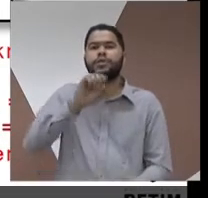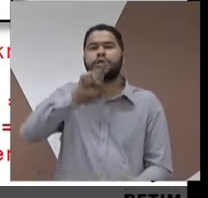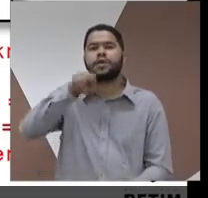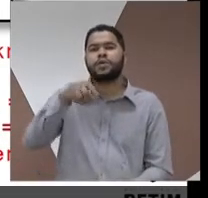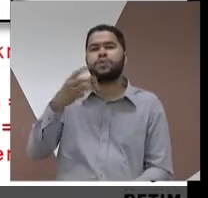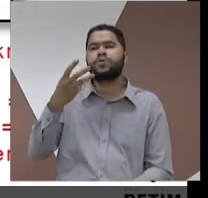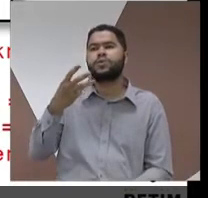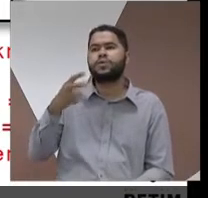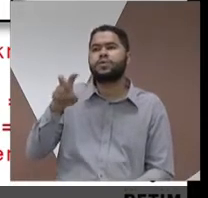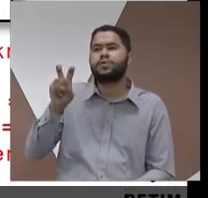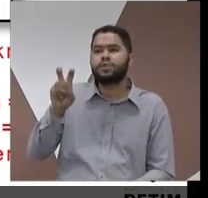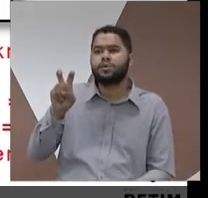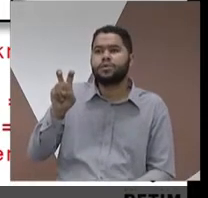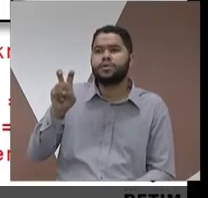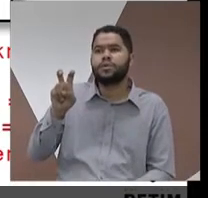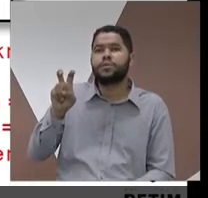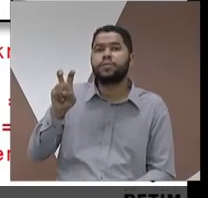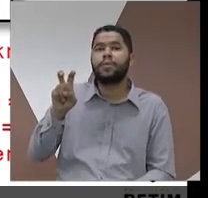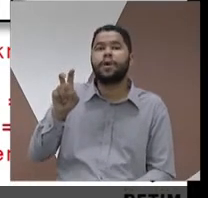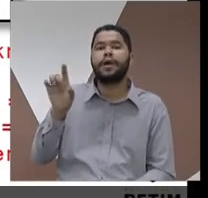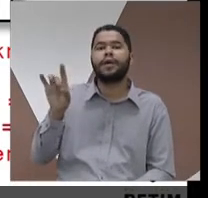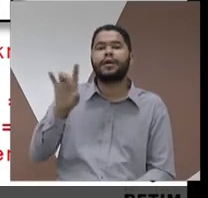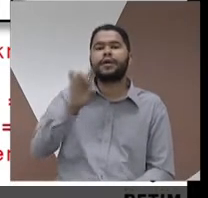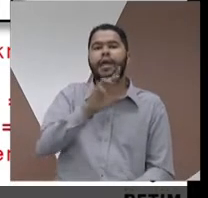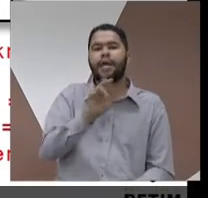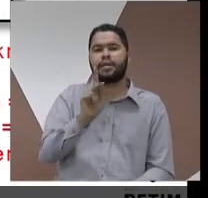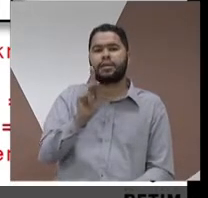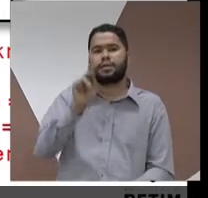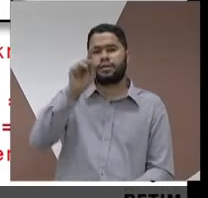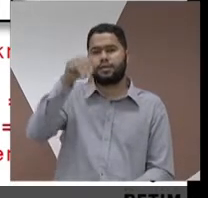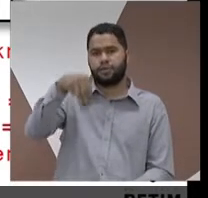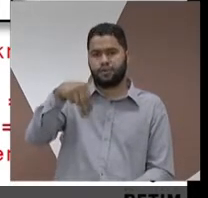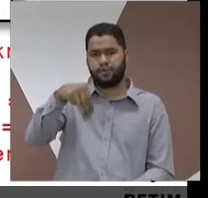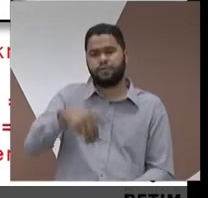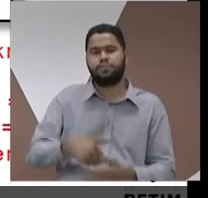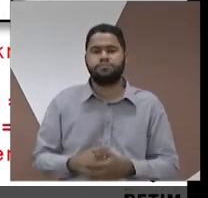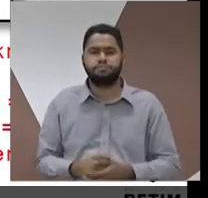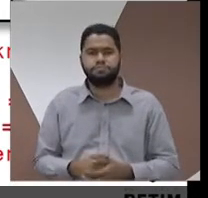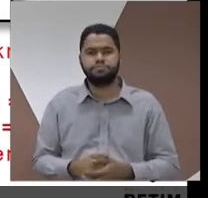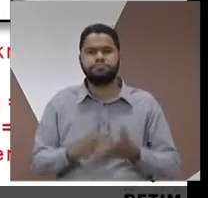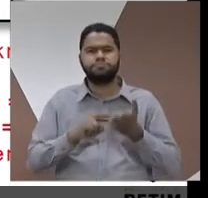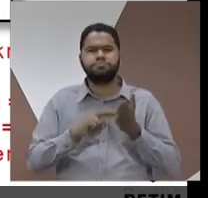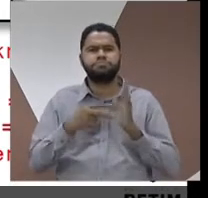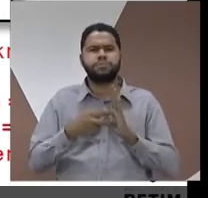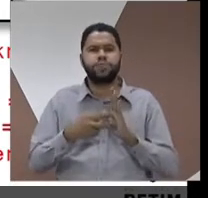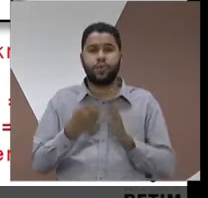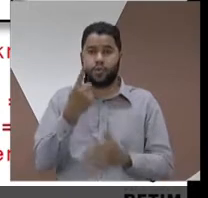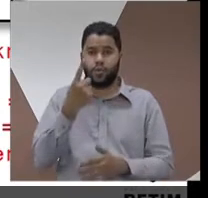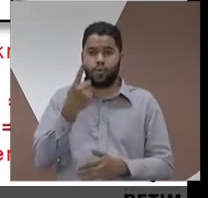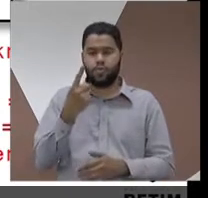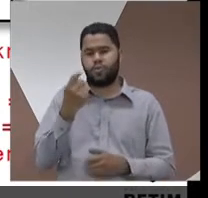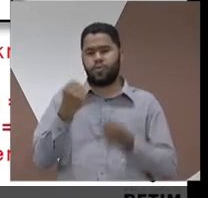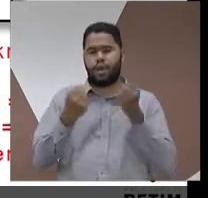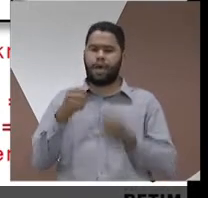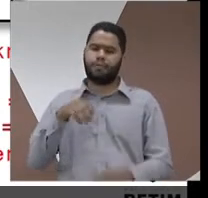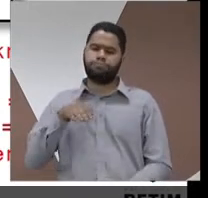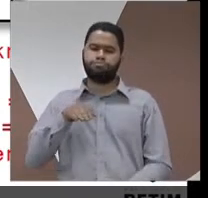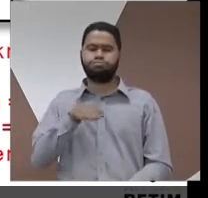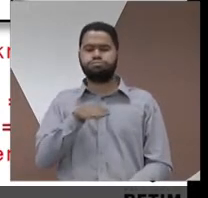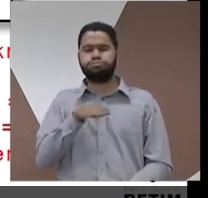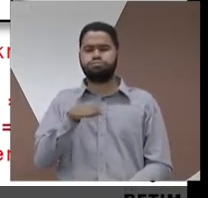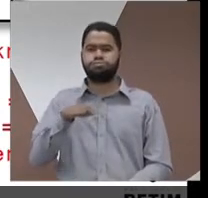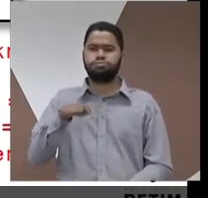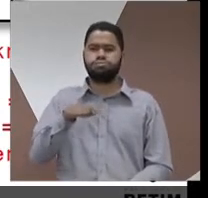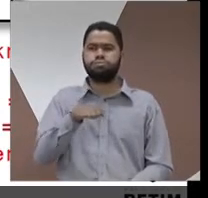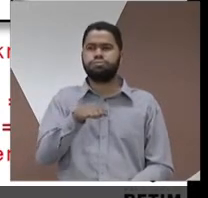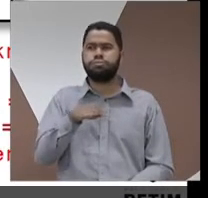0,35 por quilômetro eixo. Ou seja, um veículo que tem o veículo